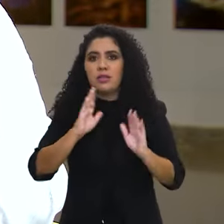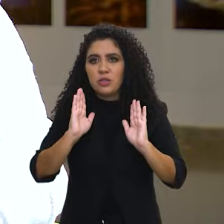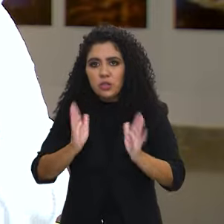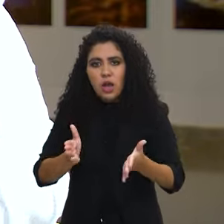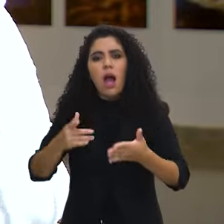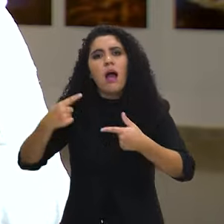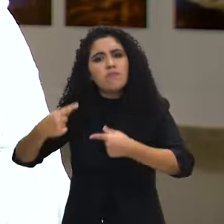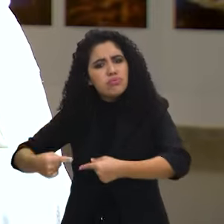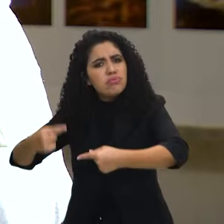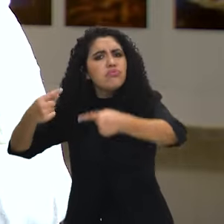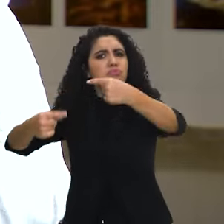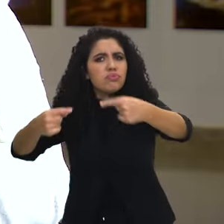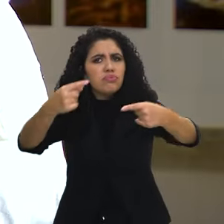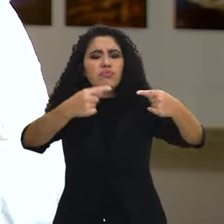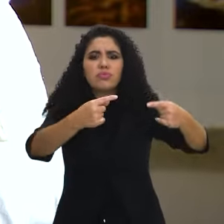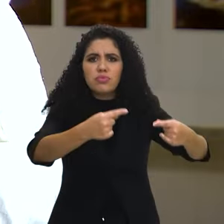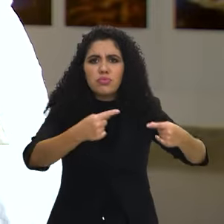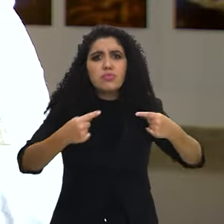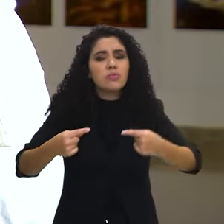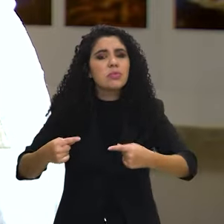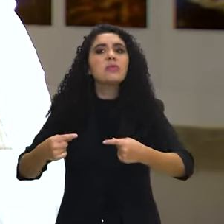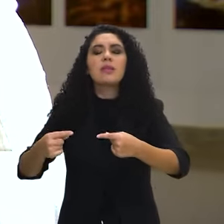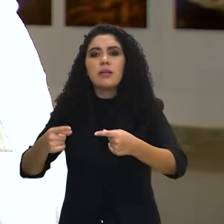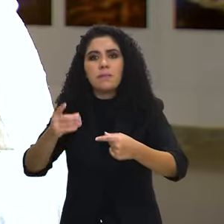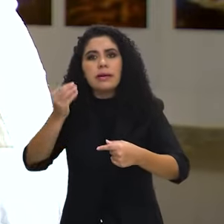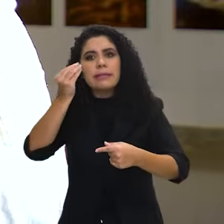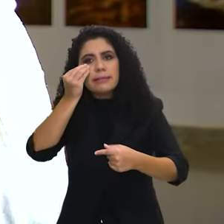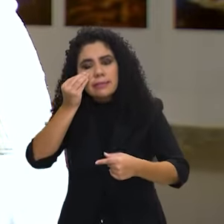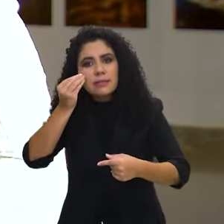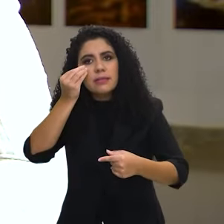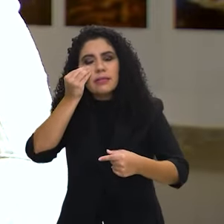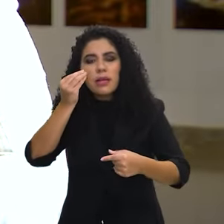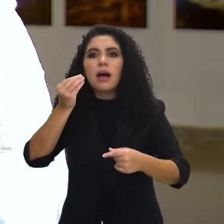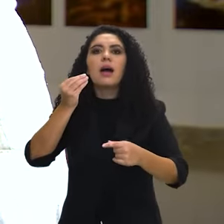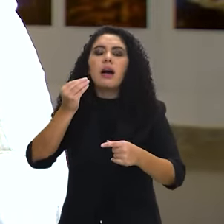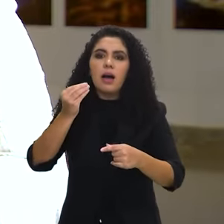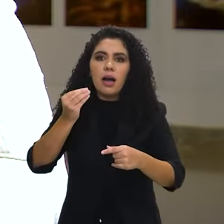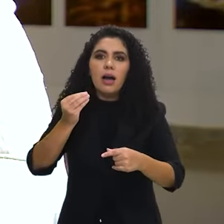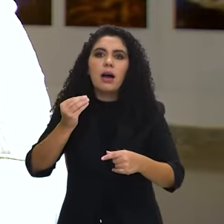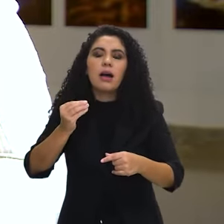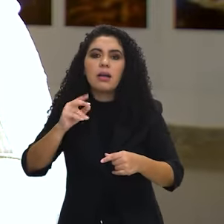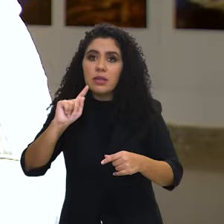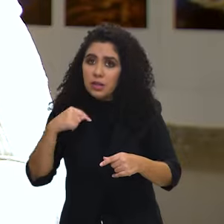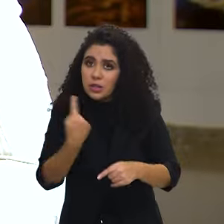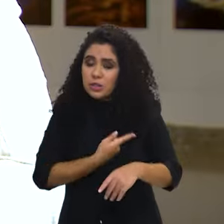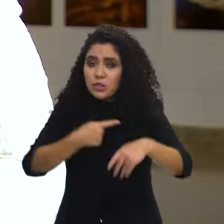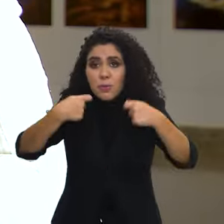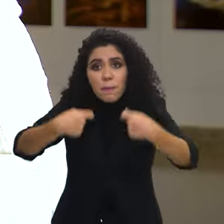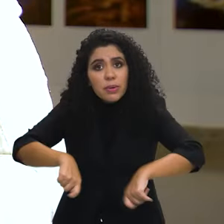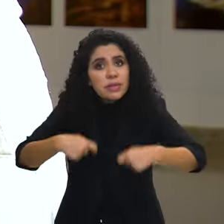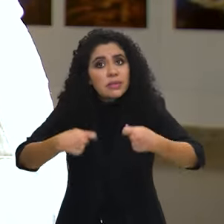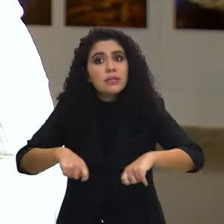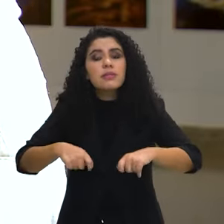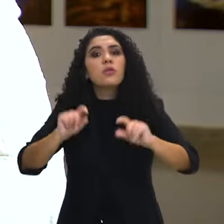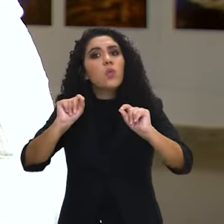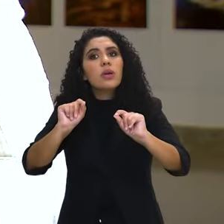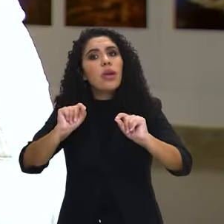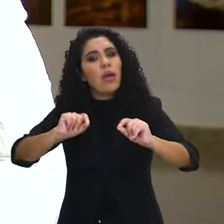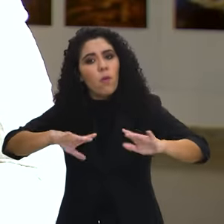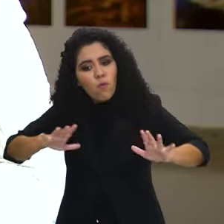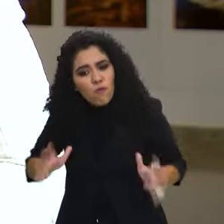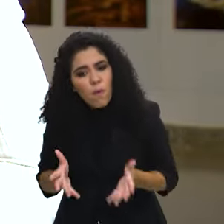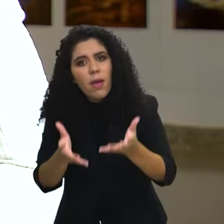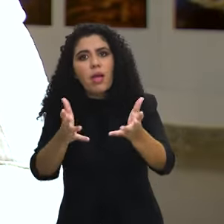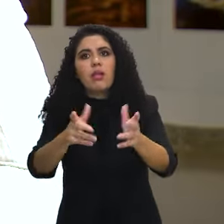mulheres eu tenho discutido isso para dentro do governo e também para fora do governo que nós precisamos ter um fomento